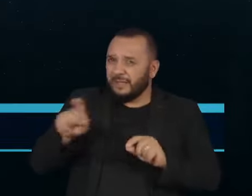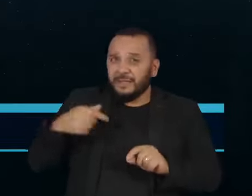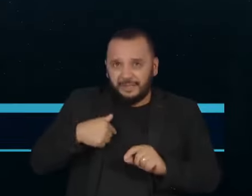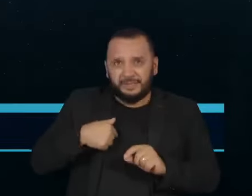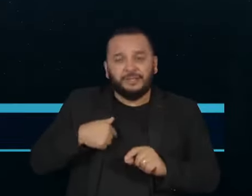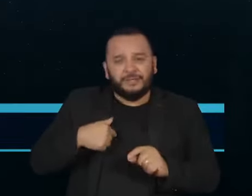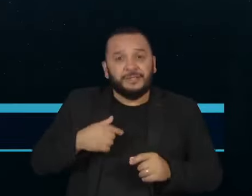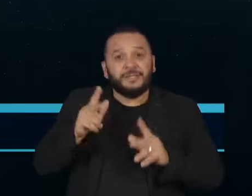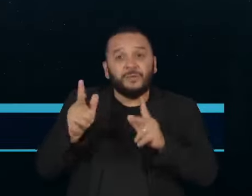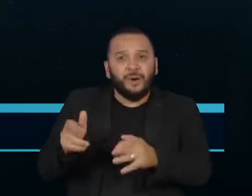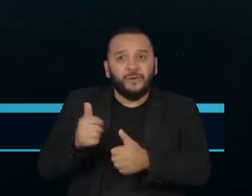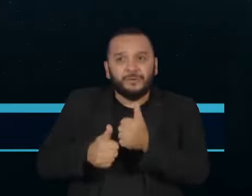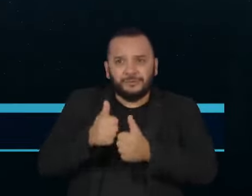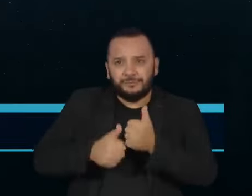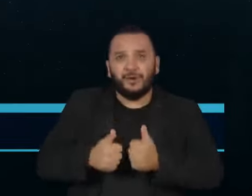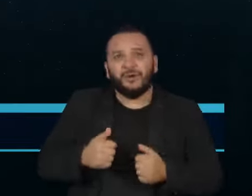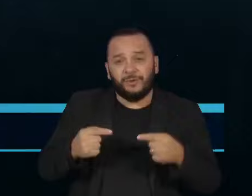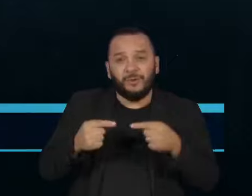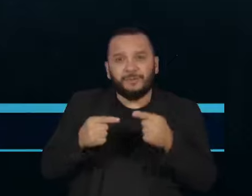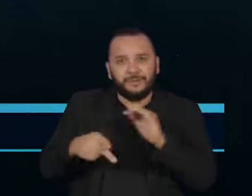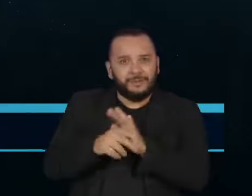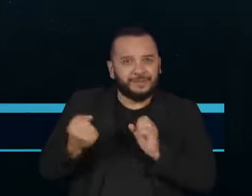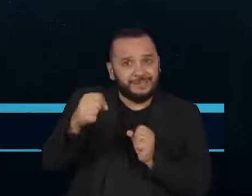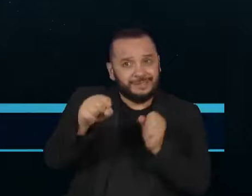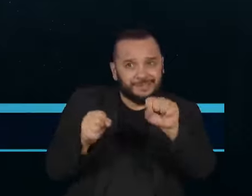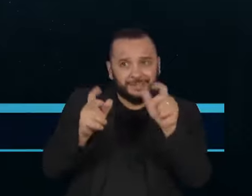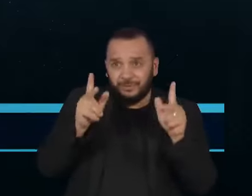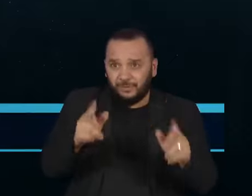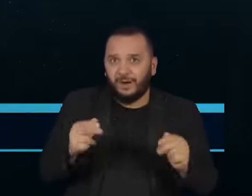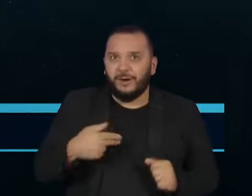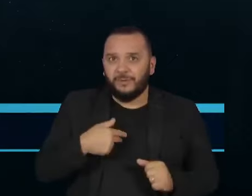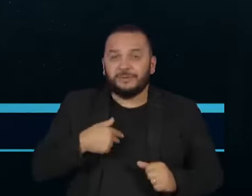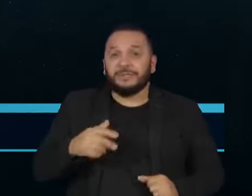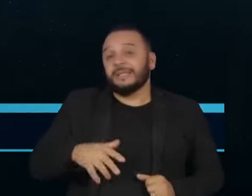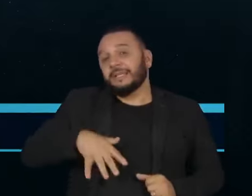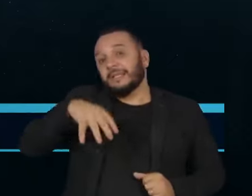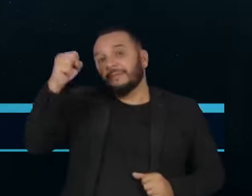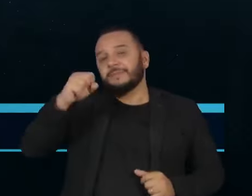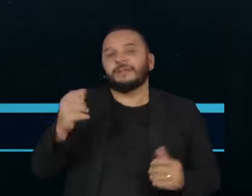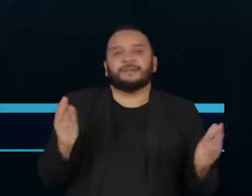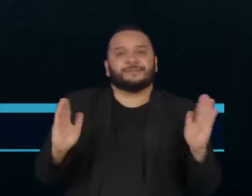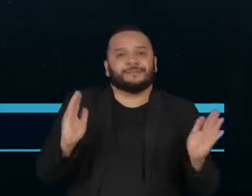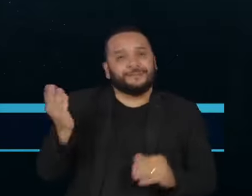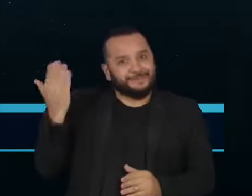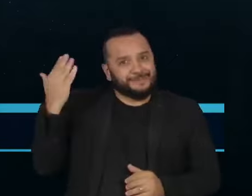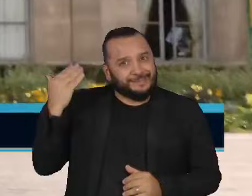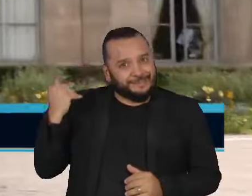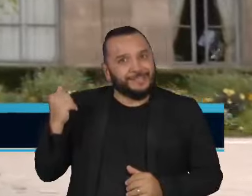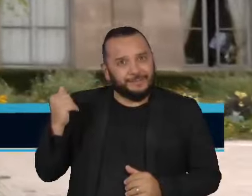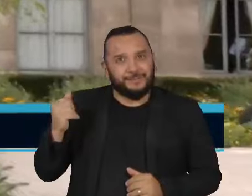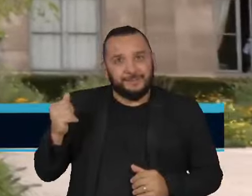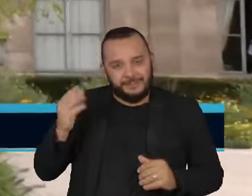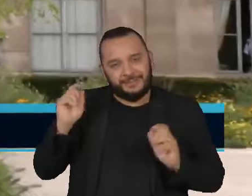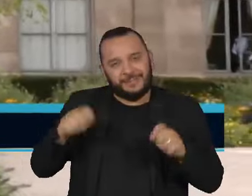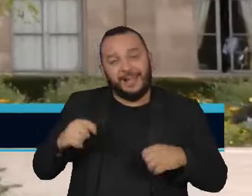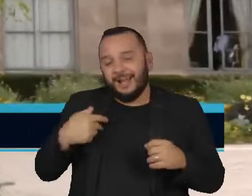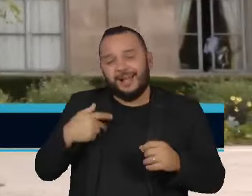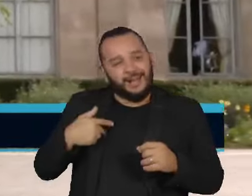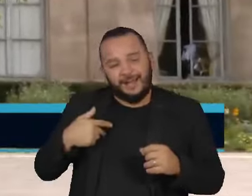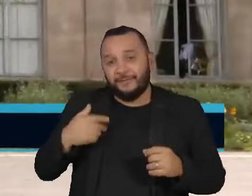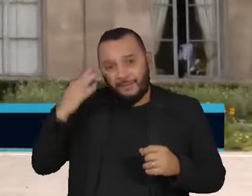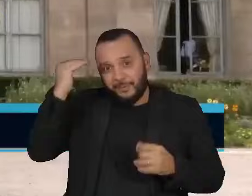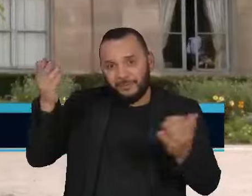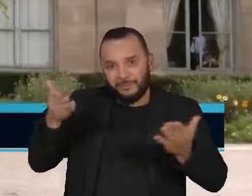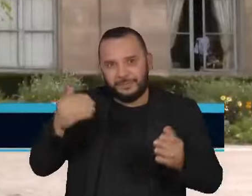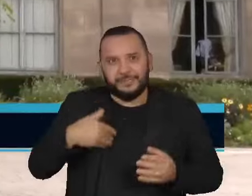rondar o futebol faria sentido no ring os campeões de outros tempos brilhariam nos dias de hoje Ah é complicado não